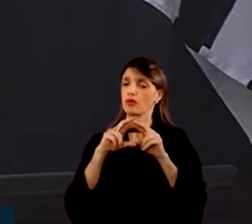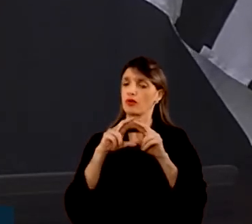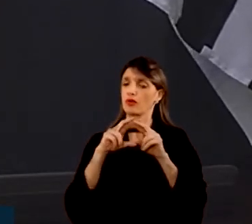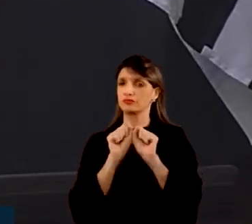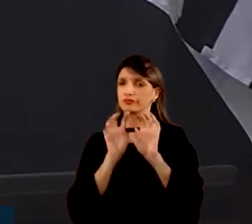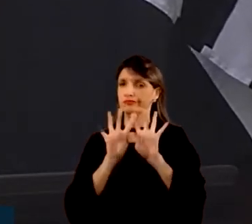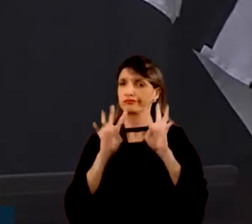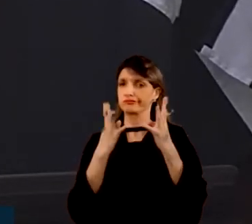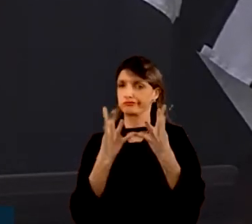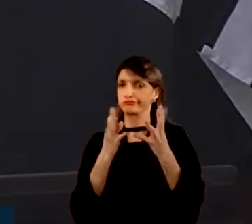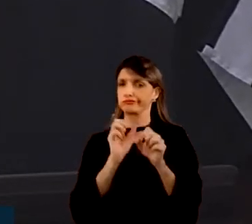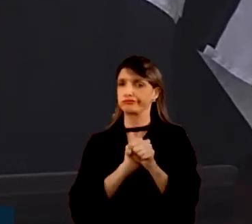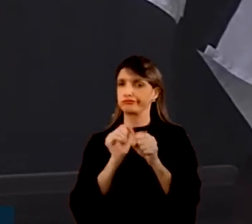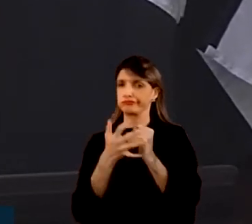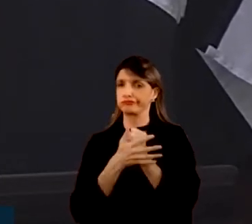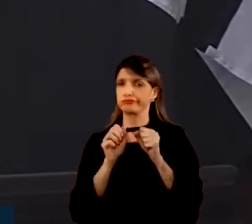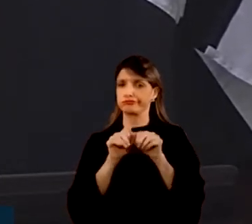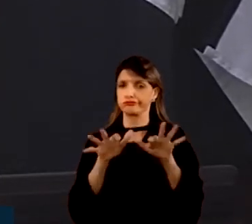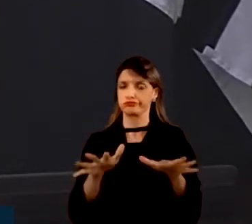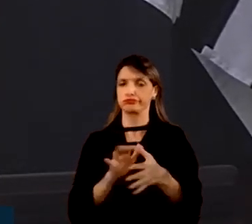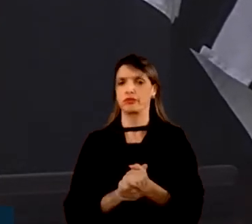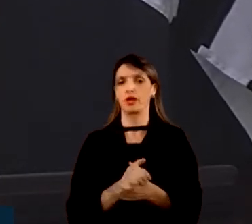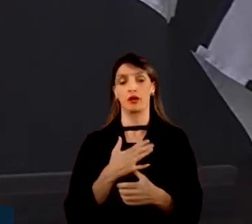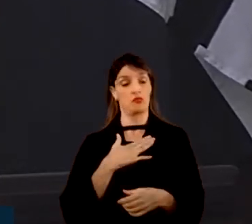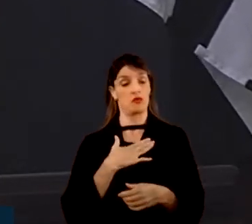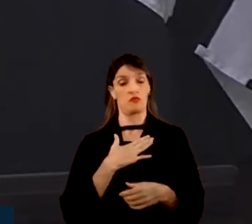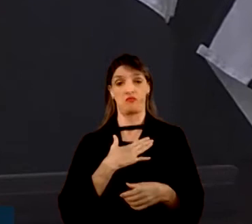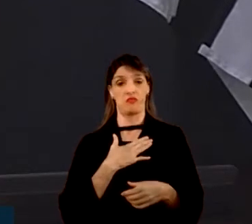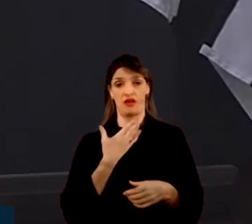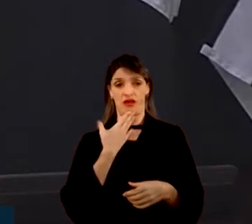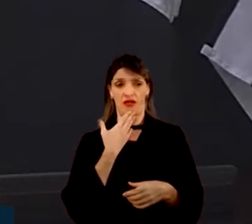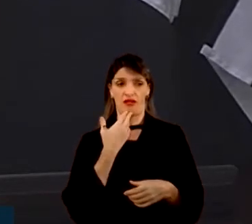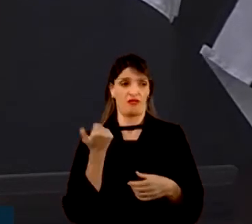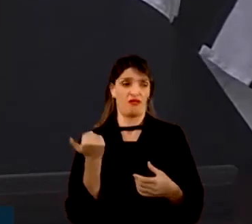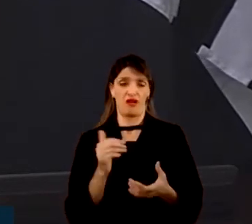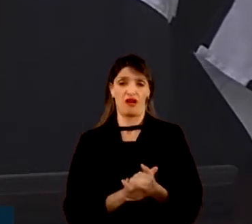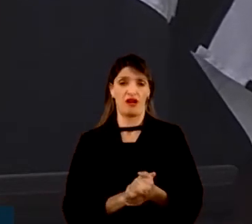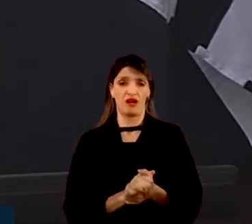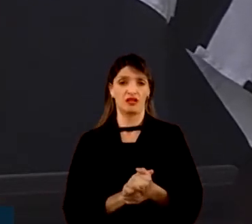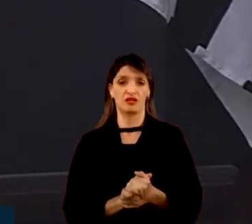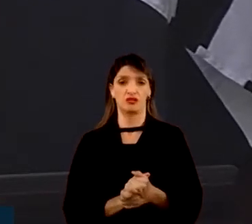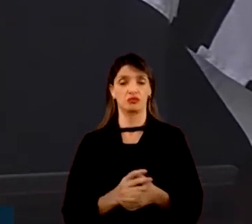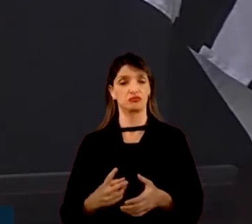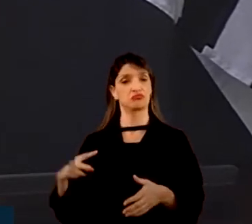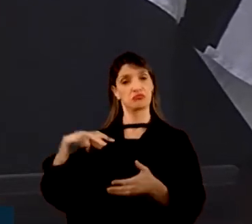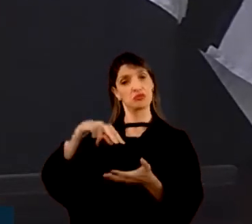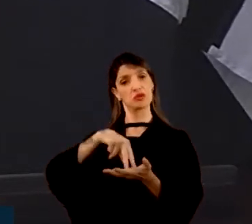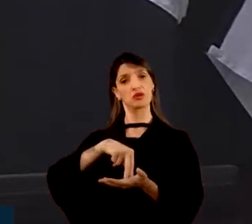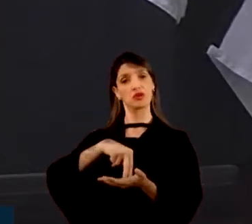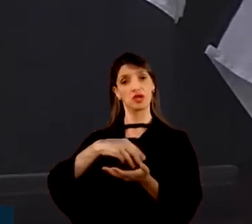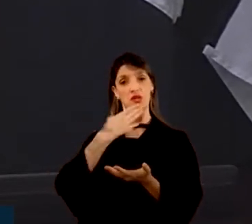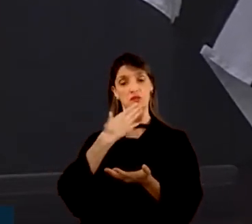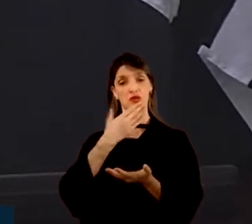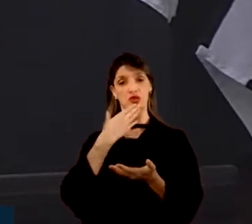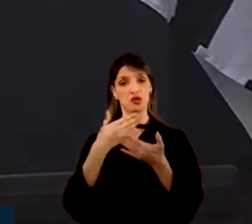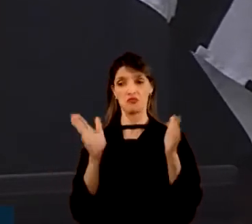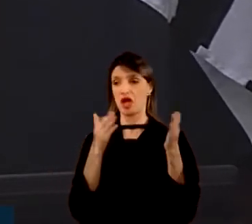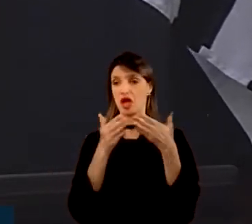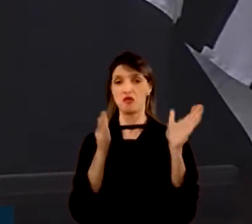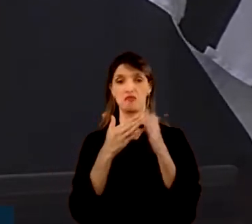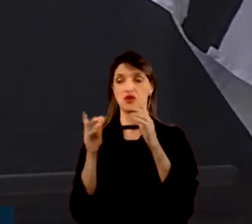seria muito cômodo eu subir aqui e pedir para que abrisse as casas noturnas, os